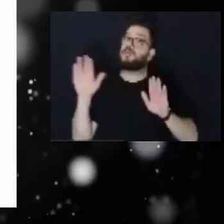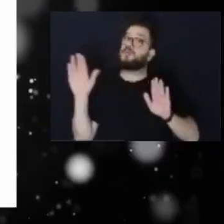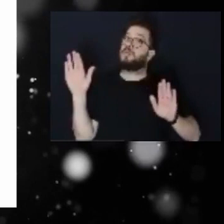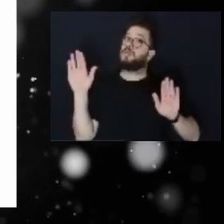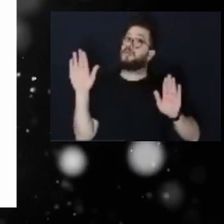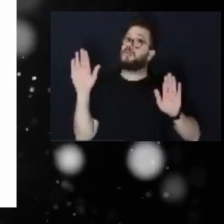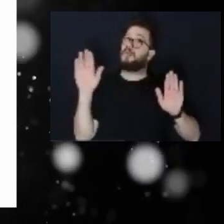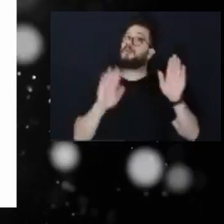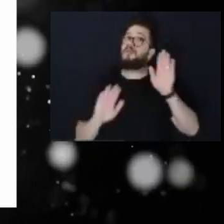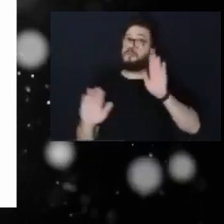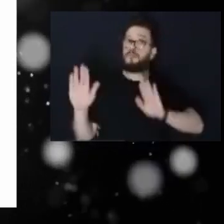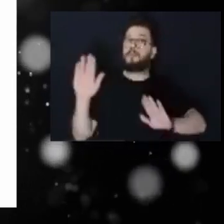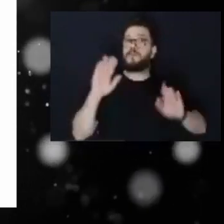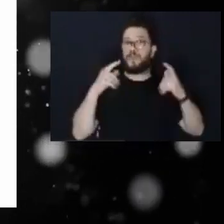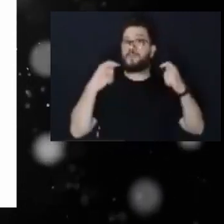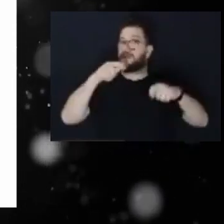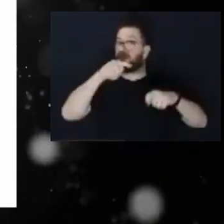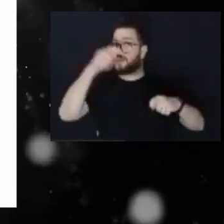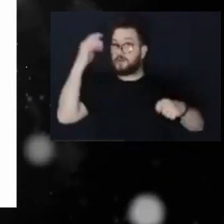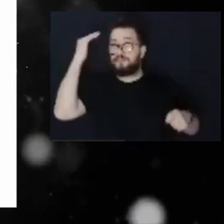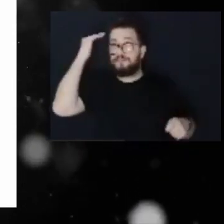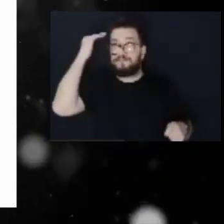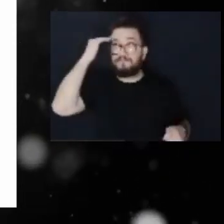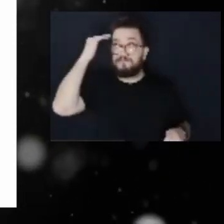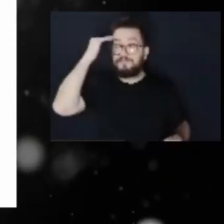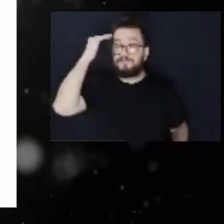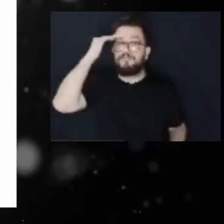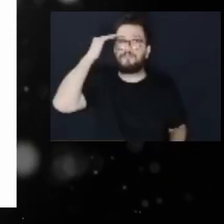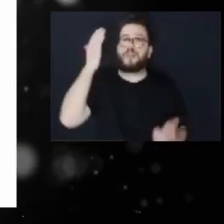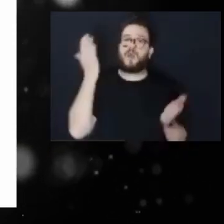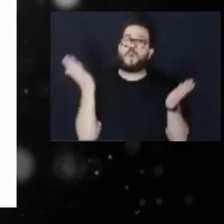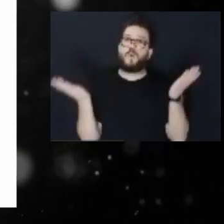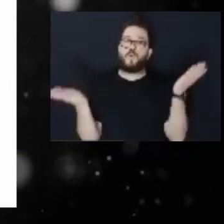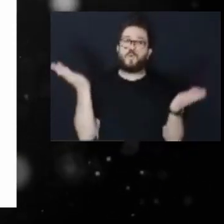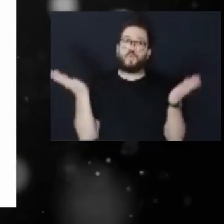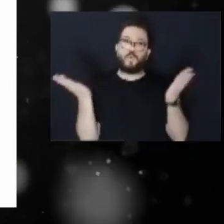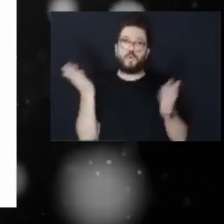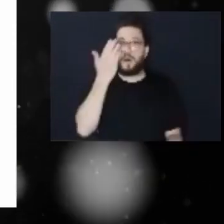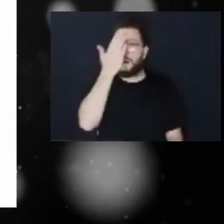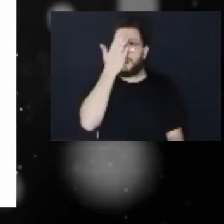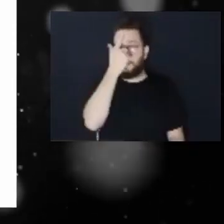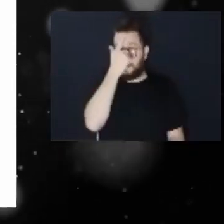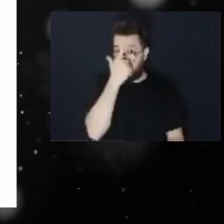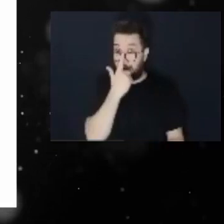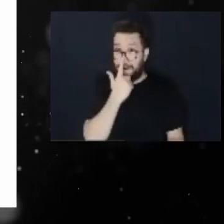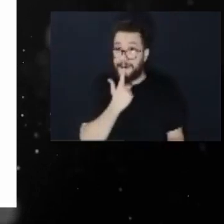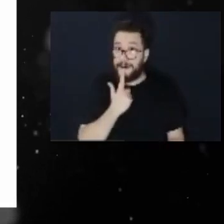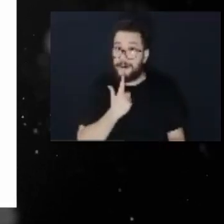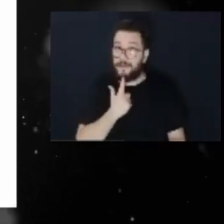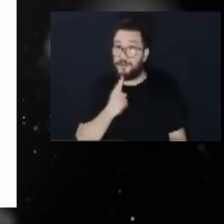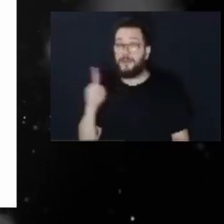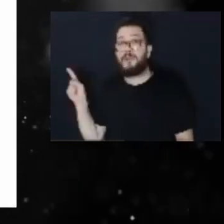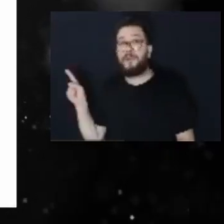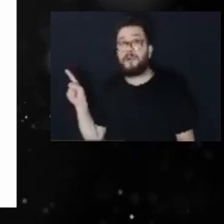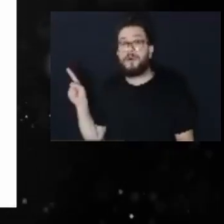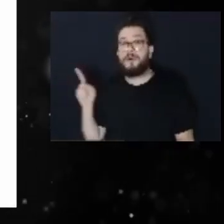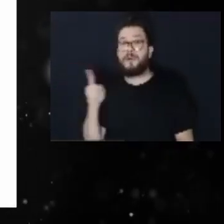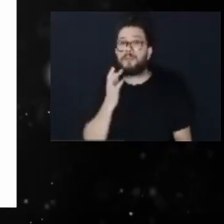de ser considerado. Em amarelo, nós temos índices de internação